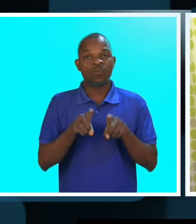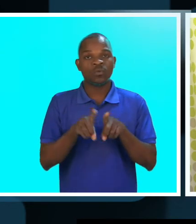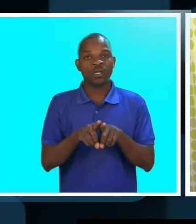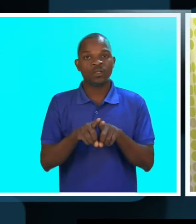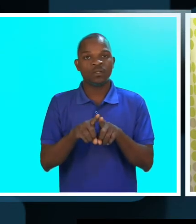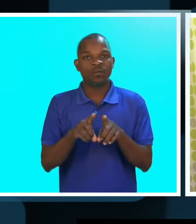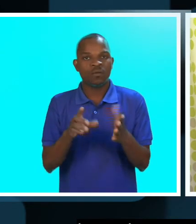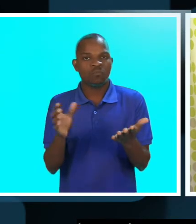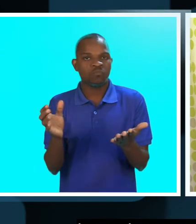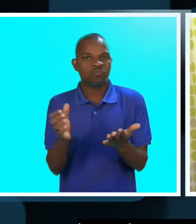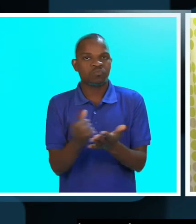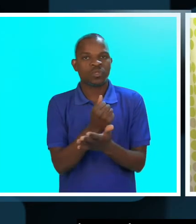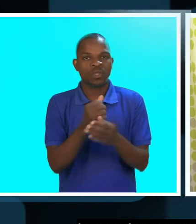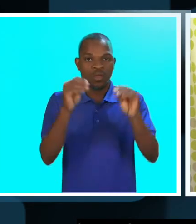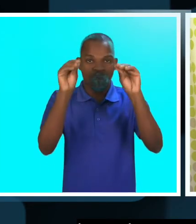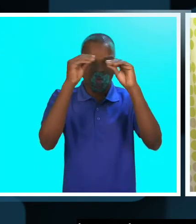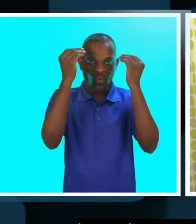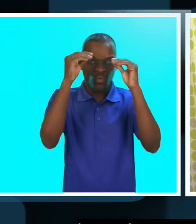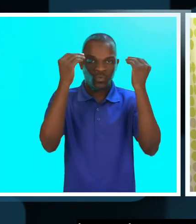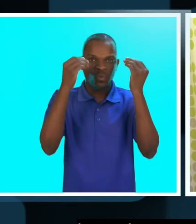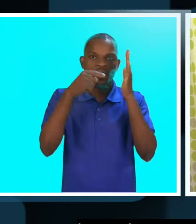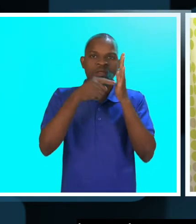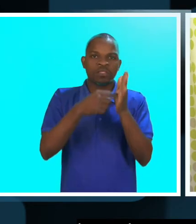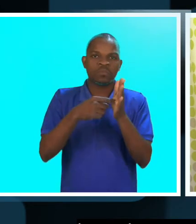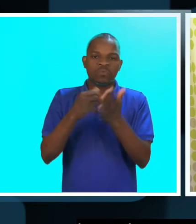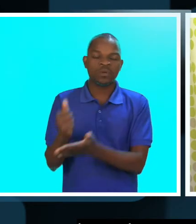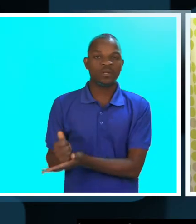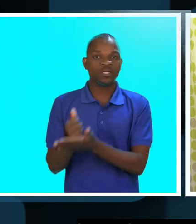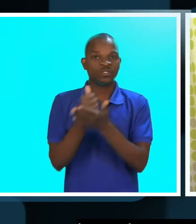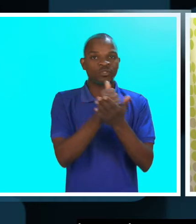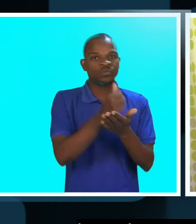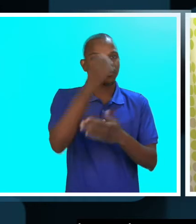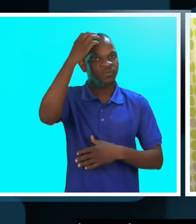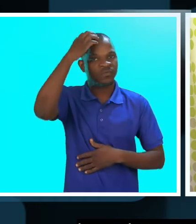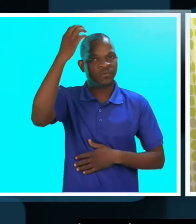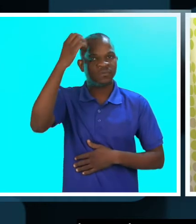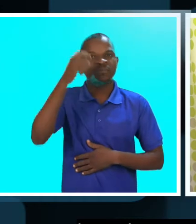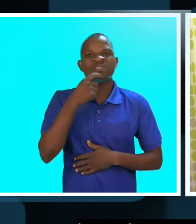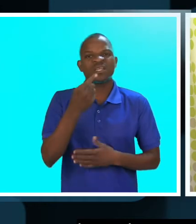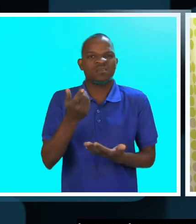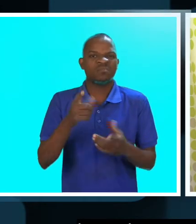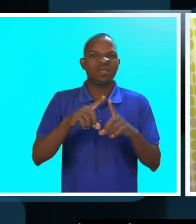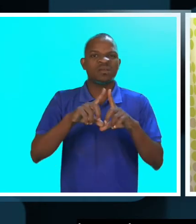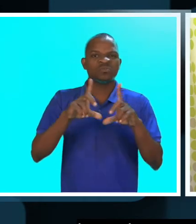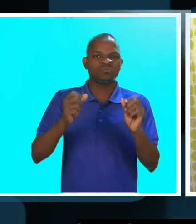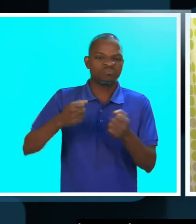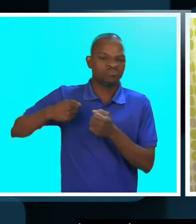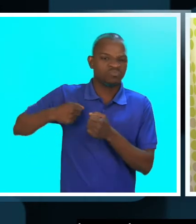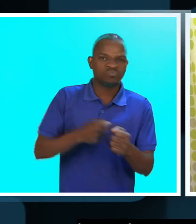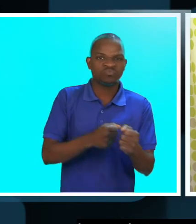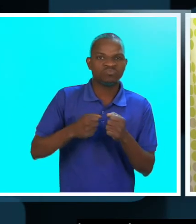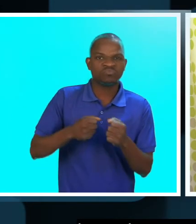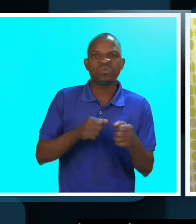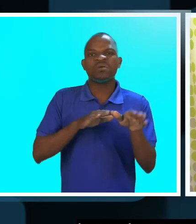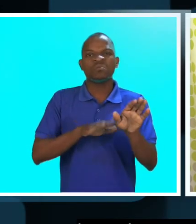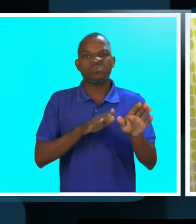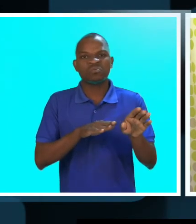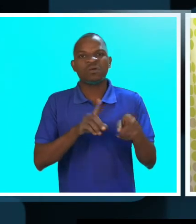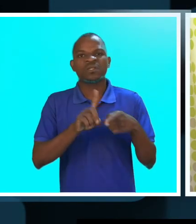tivessem oportunidade de aceder a um curso promovido, por exemplo, pelo Estado, era mais curso de